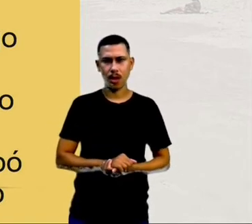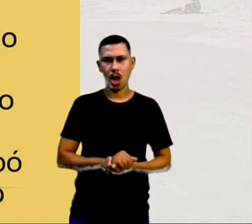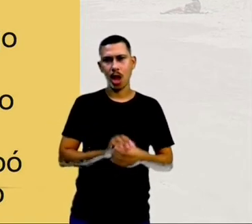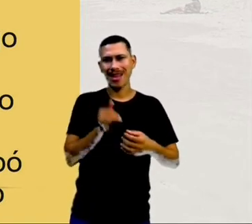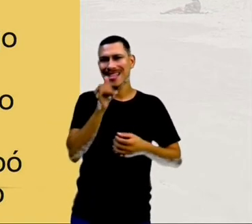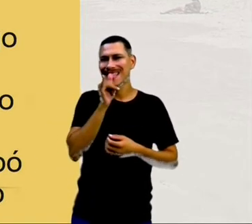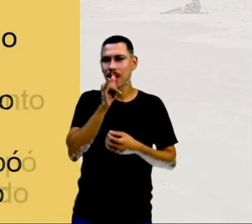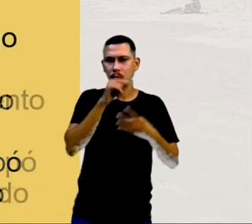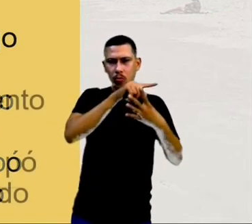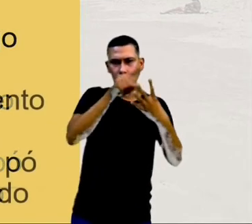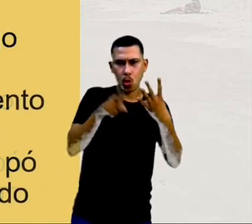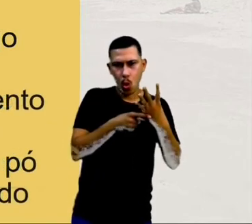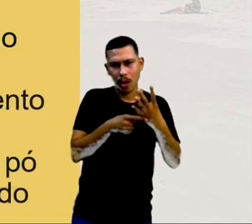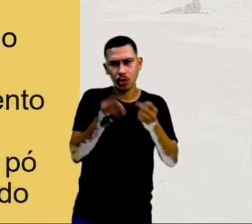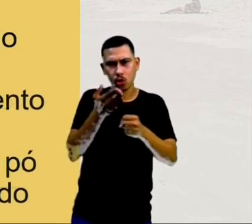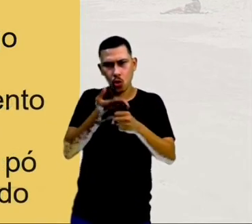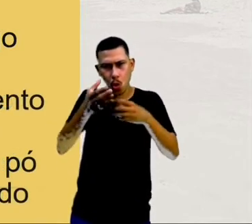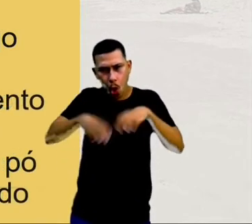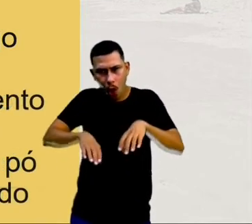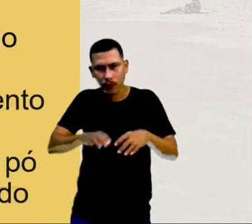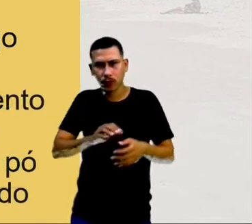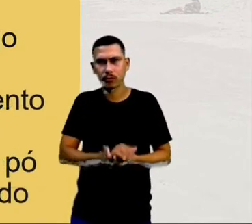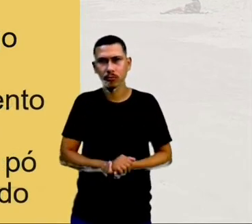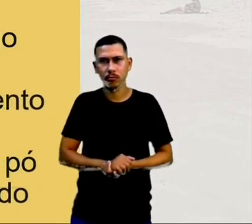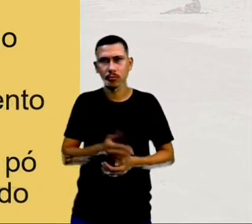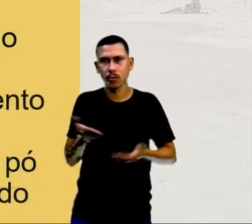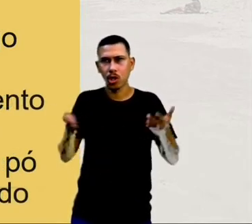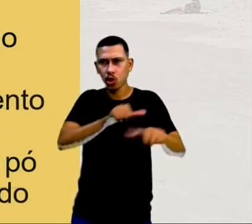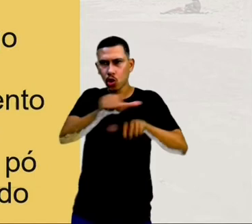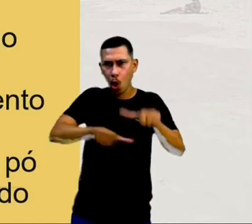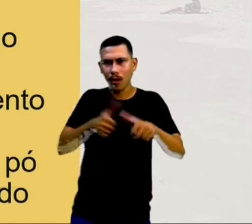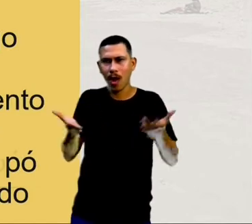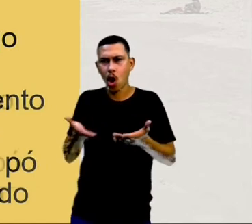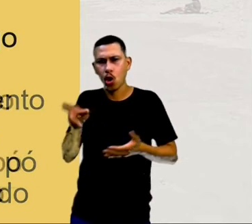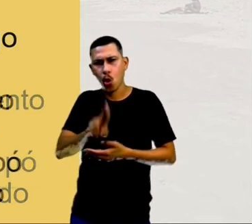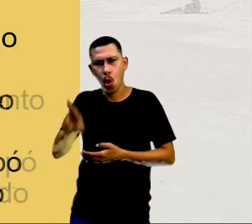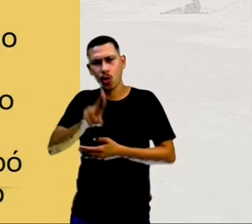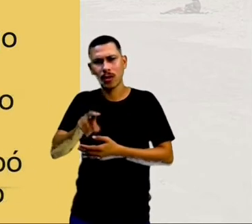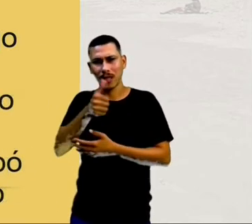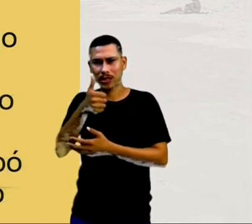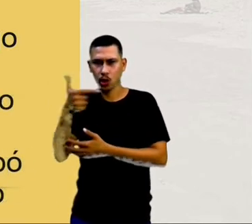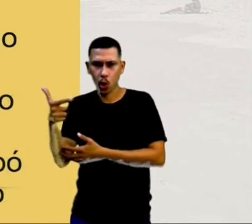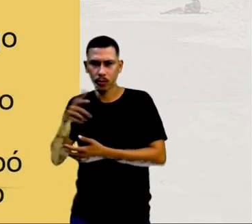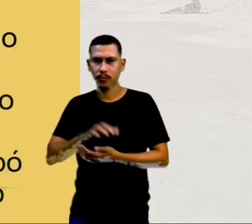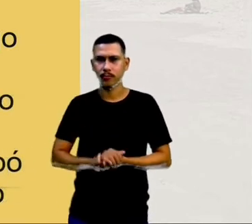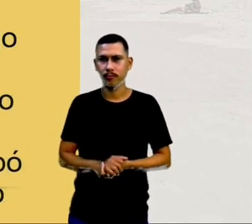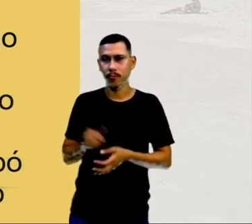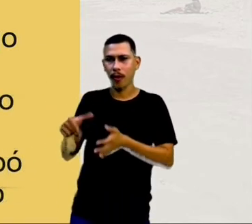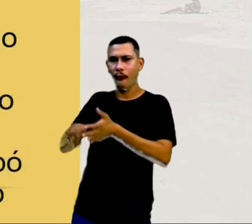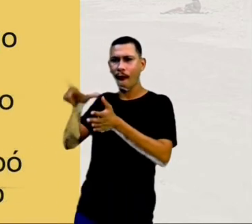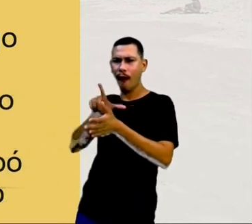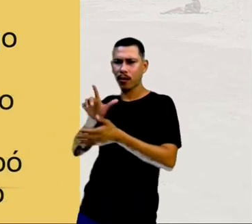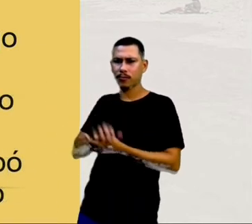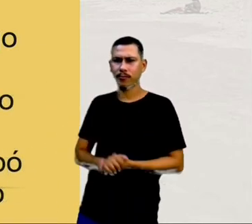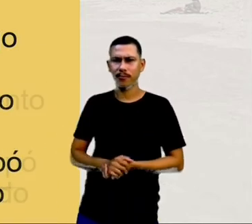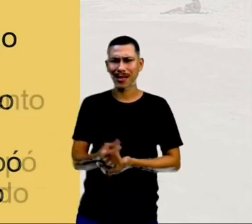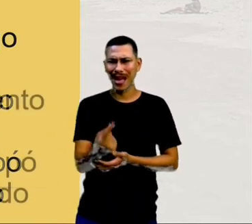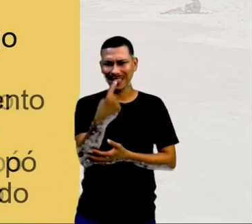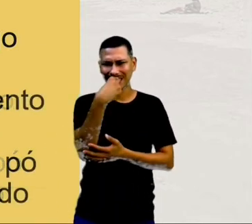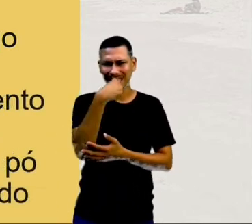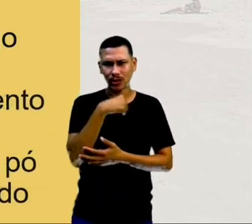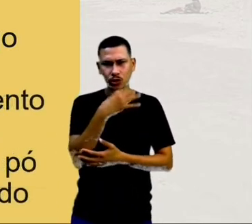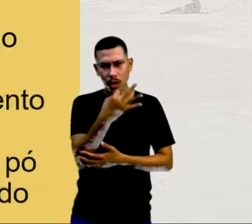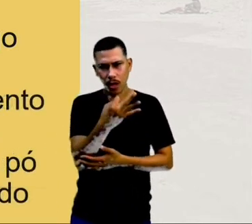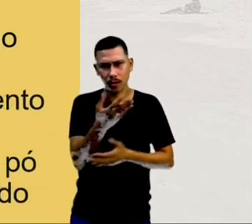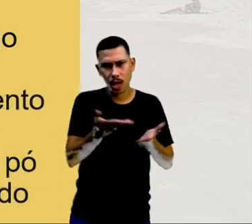ovos, na próxima receita vai ter que ter 12. Se antes tinha 3 cenouras, agora vai